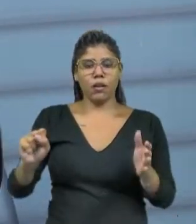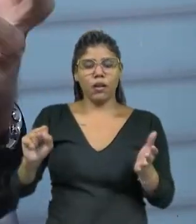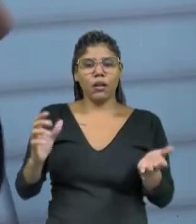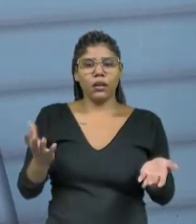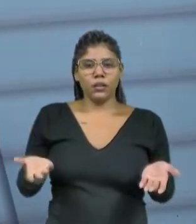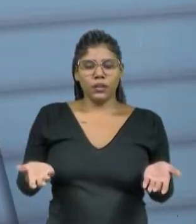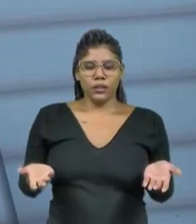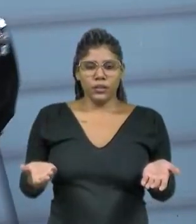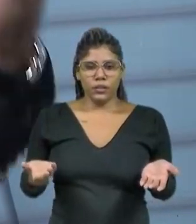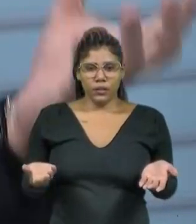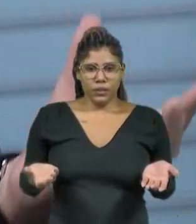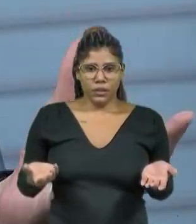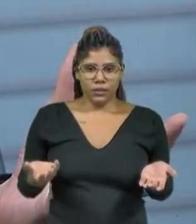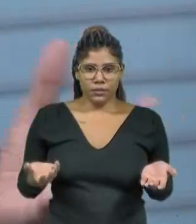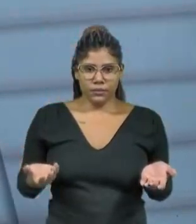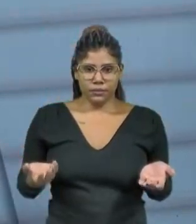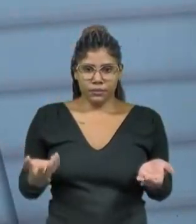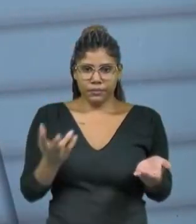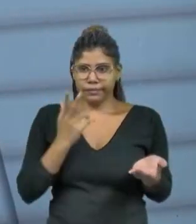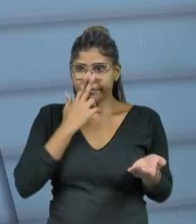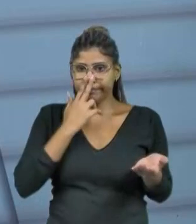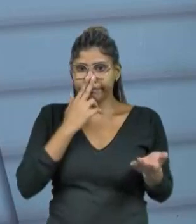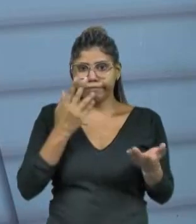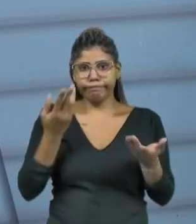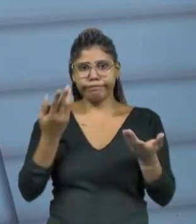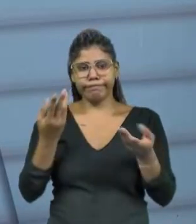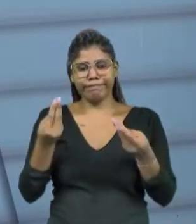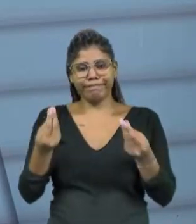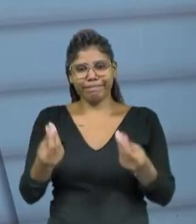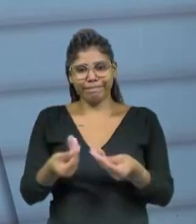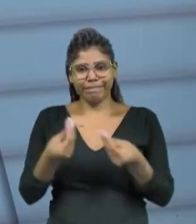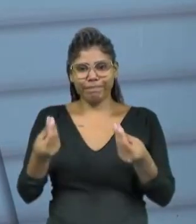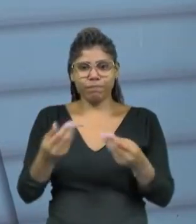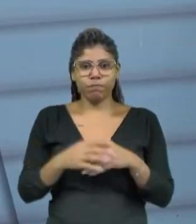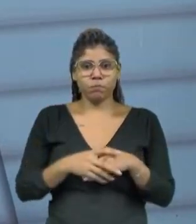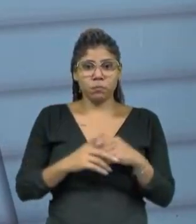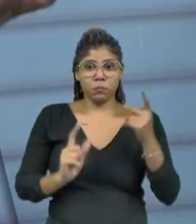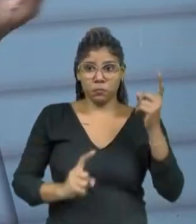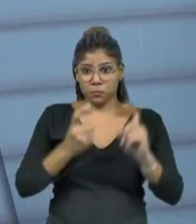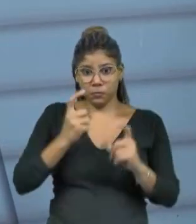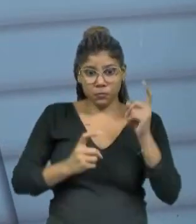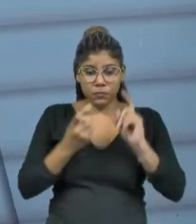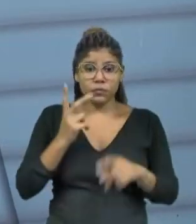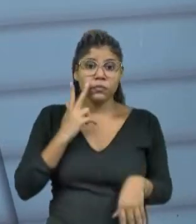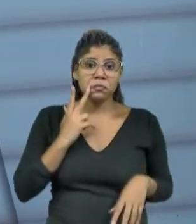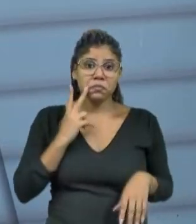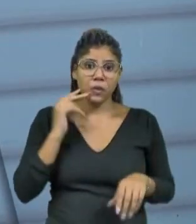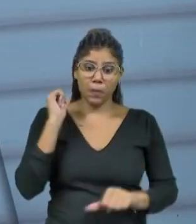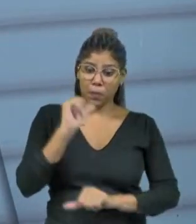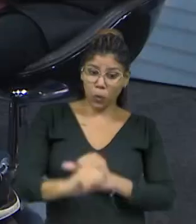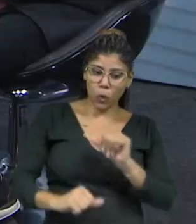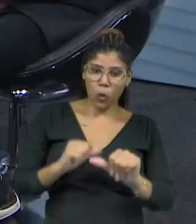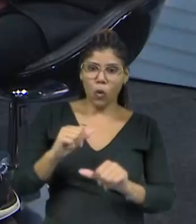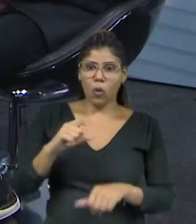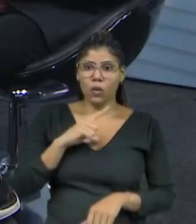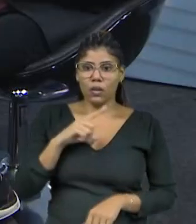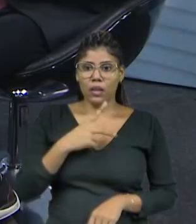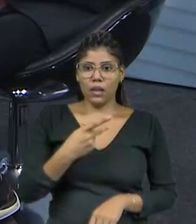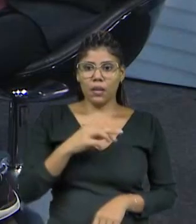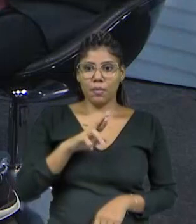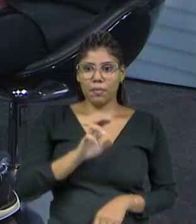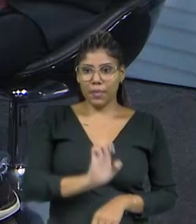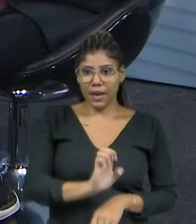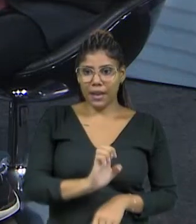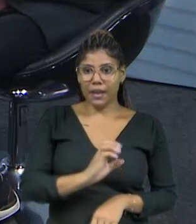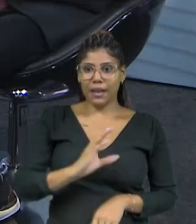Né, acho que não se prepararam. Você vê como o conceito do carnaval de Fortaleza mudou nos últimos anos. Sim. Nós temos um ciclo de pré-carnaval que é um sucesso, que se